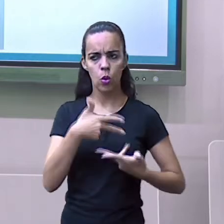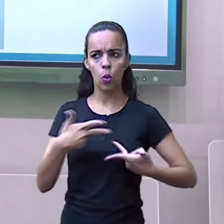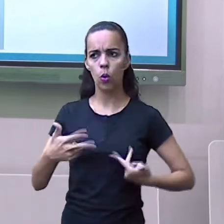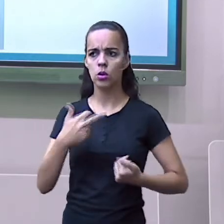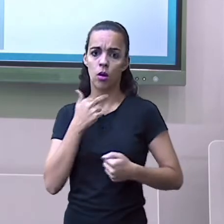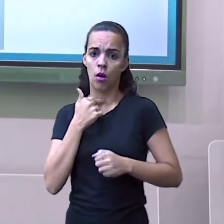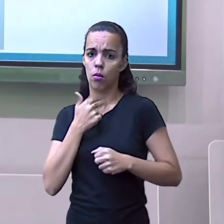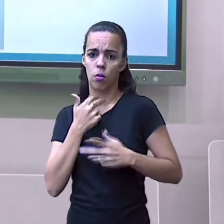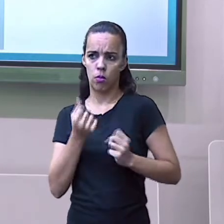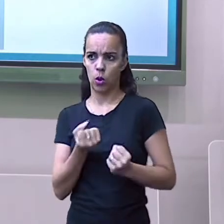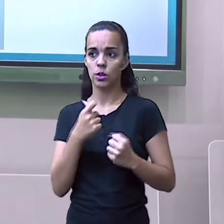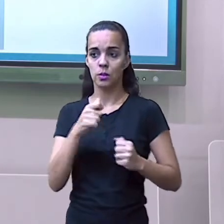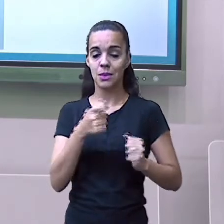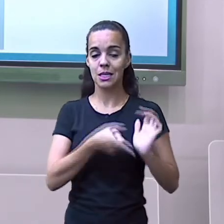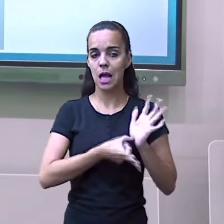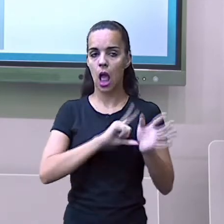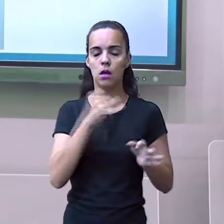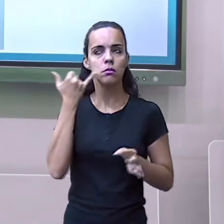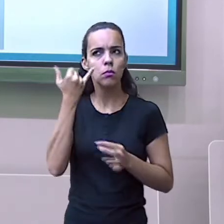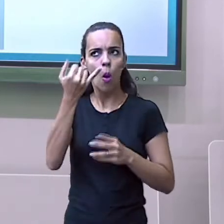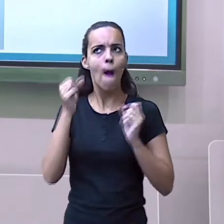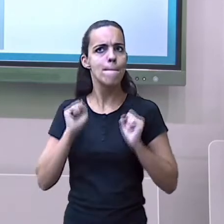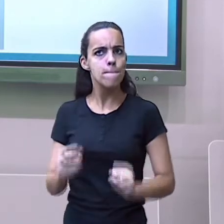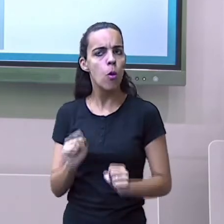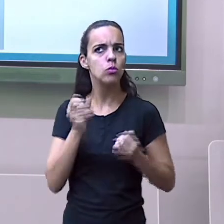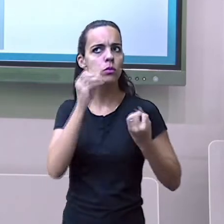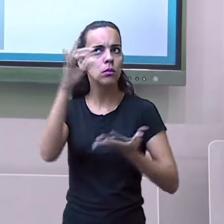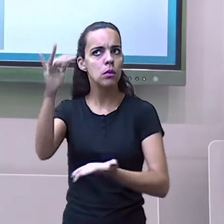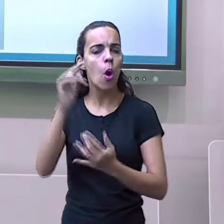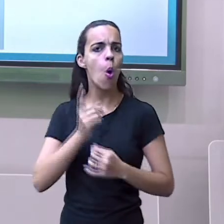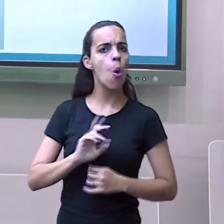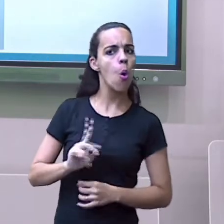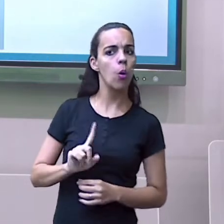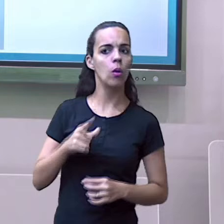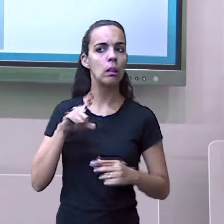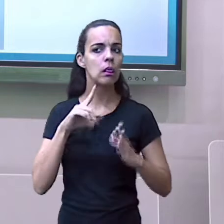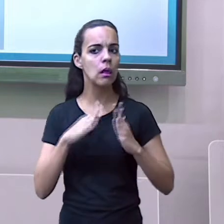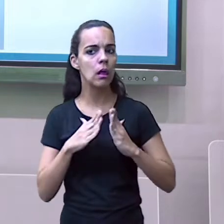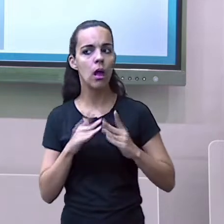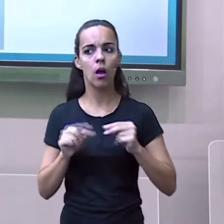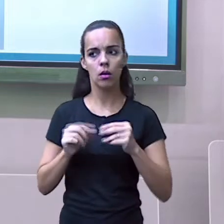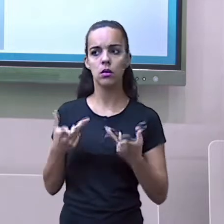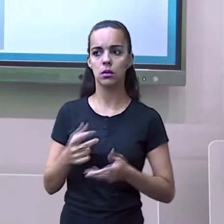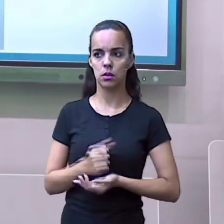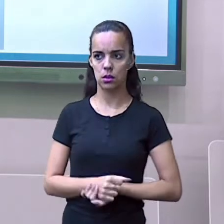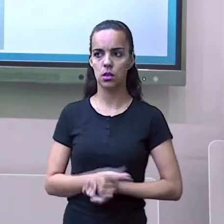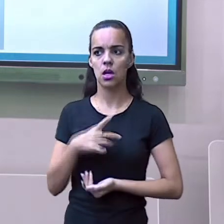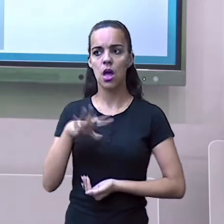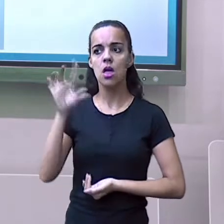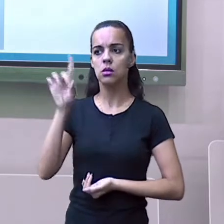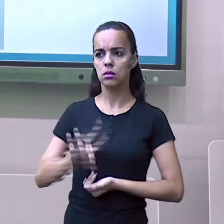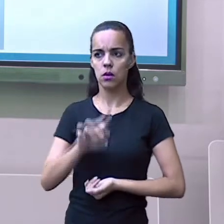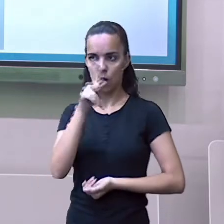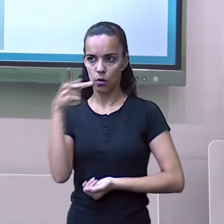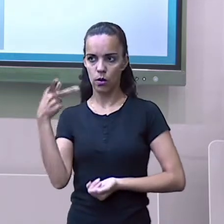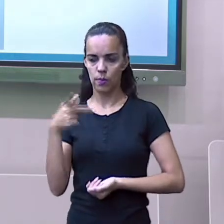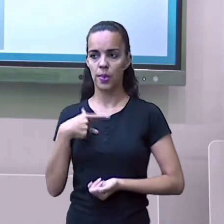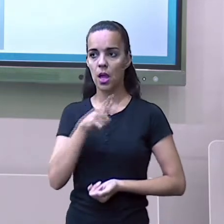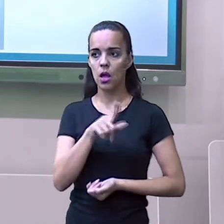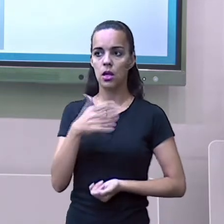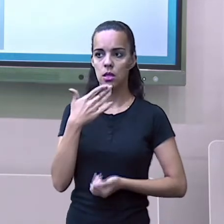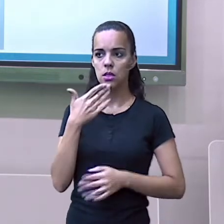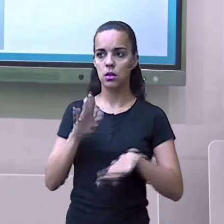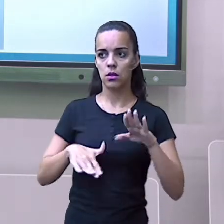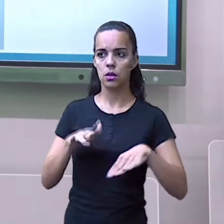de promoção e posteriormente eles querem cobrar por esse serviço, sendo que você não fez